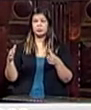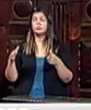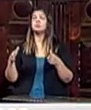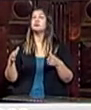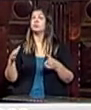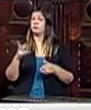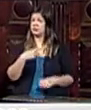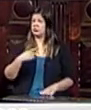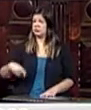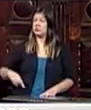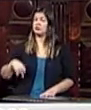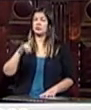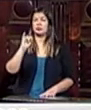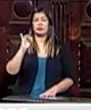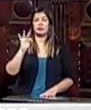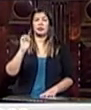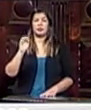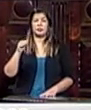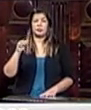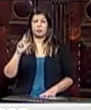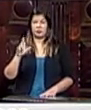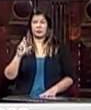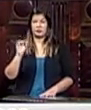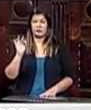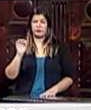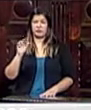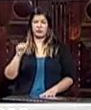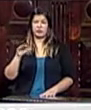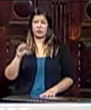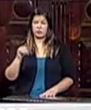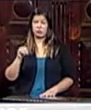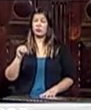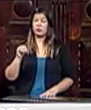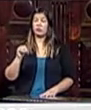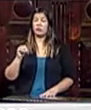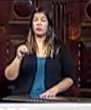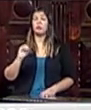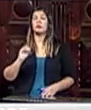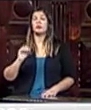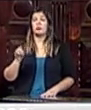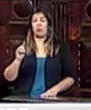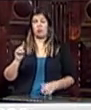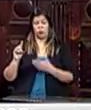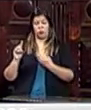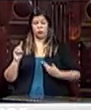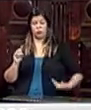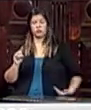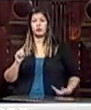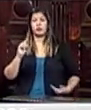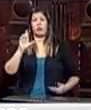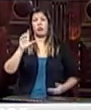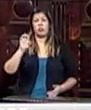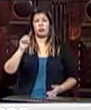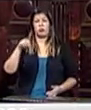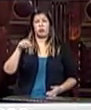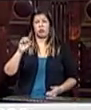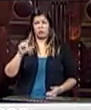o presidente Itamar Franco, numa interlocução com o governador Leonel Brizola,